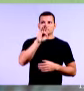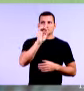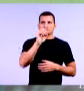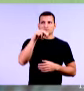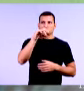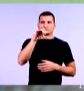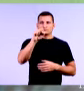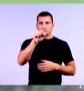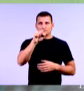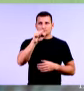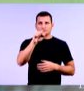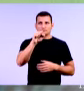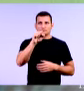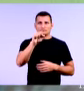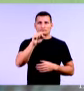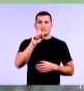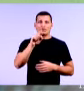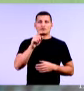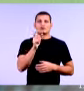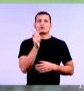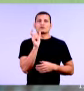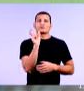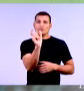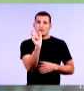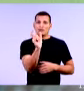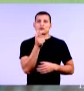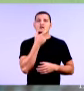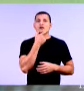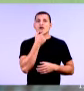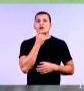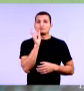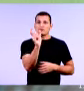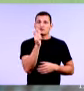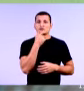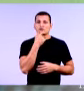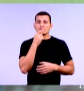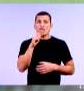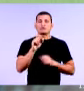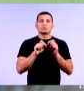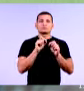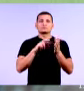espinha dorsal, que é exatamente o seguinte: ela junta